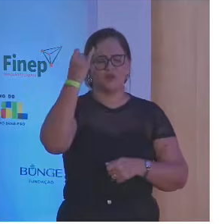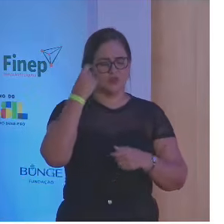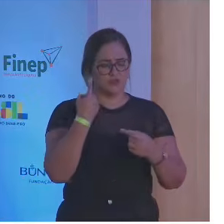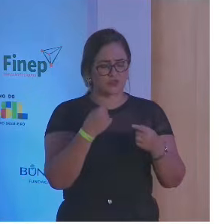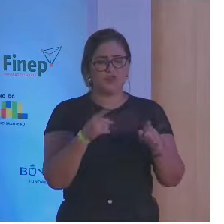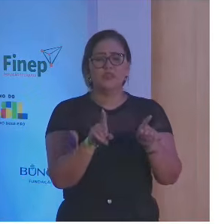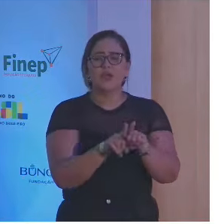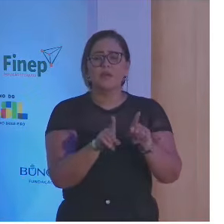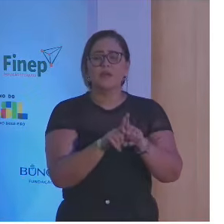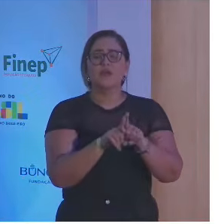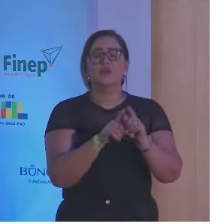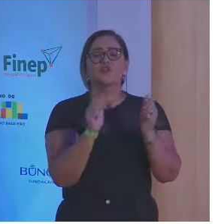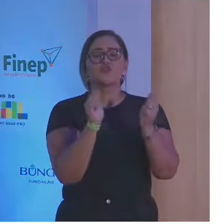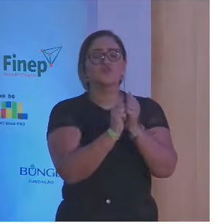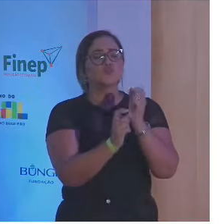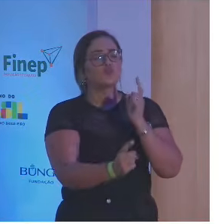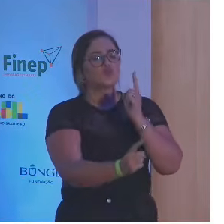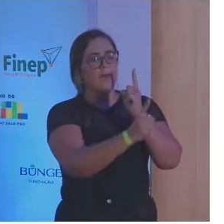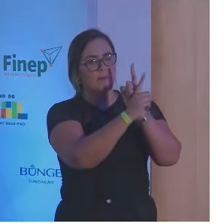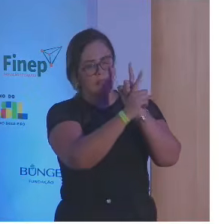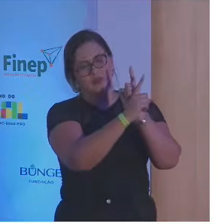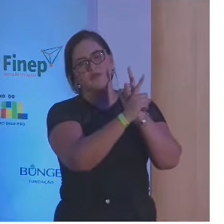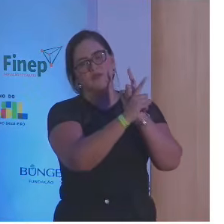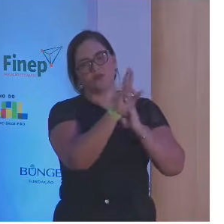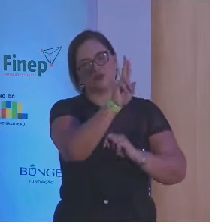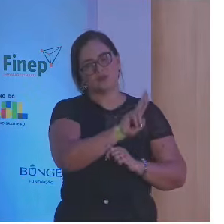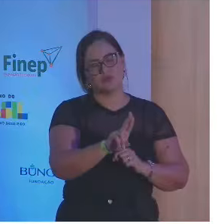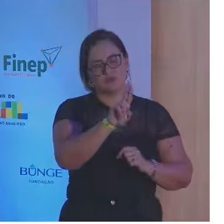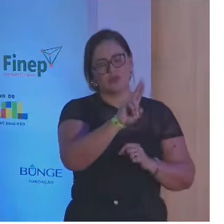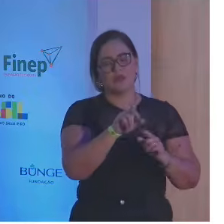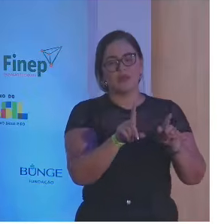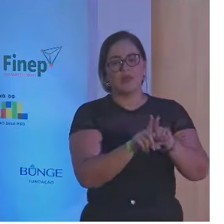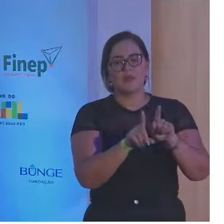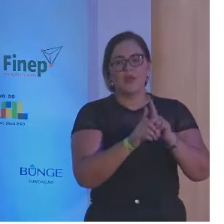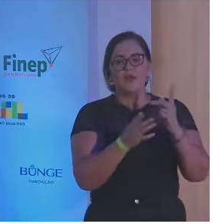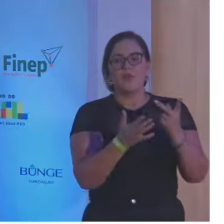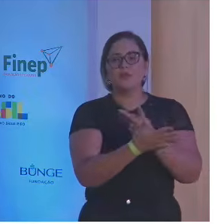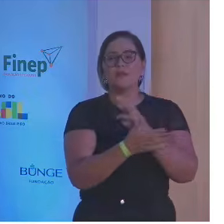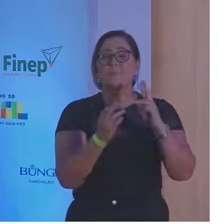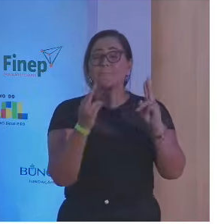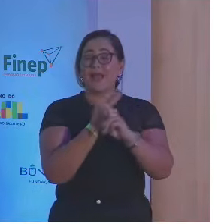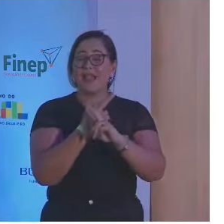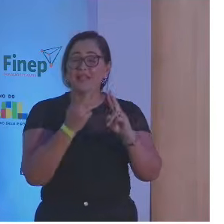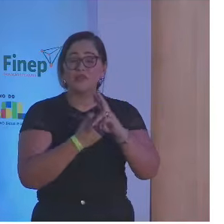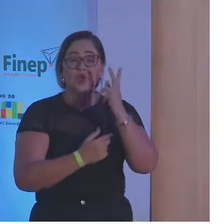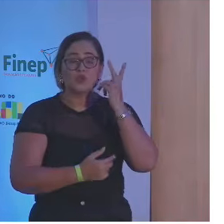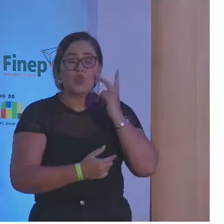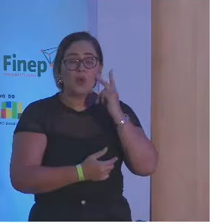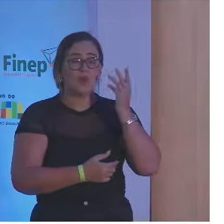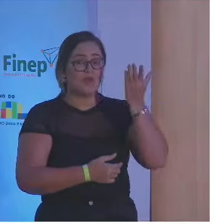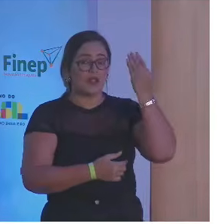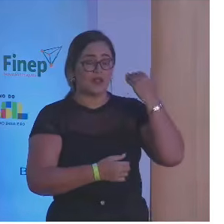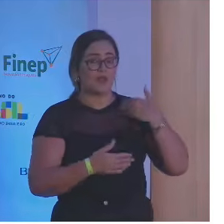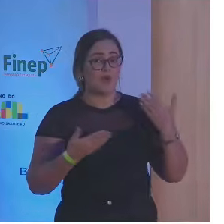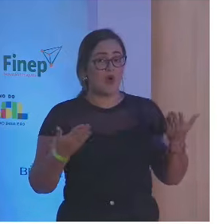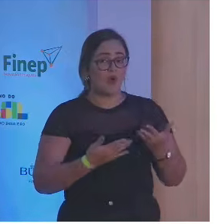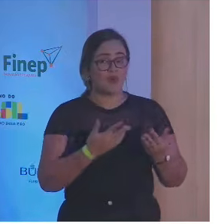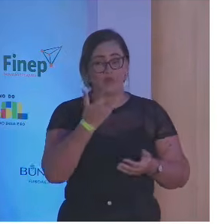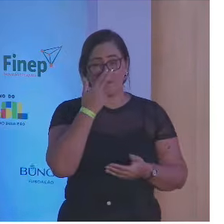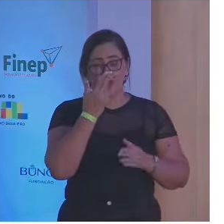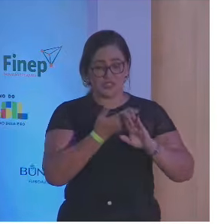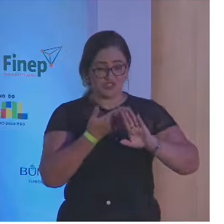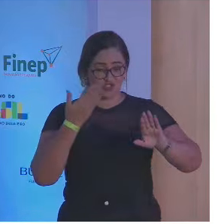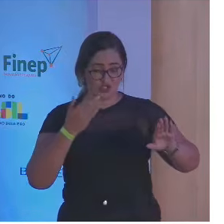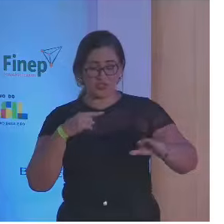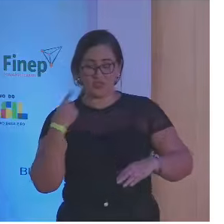também que, junto com os descobrimentos, né, e com a exploração, também veio uma relação que era muito comum naquela época, que hoje parece um mundo muito